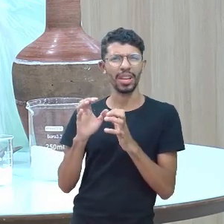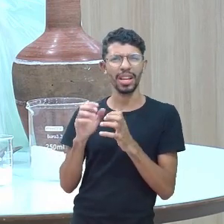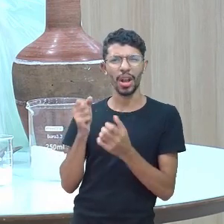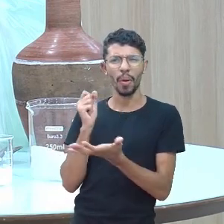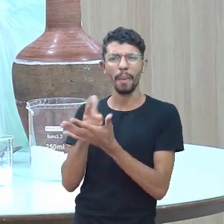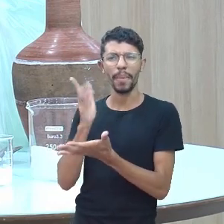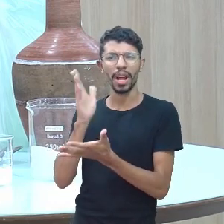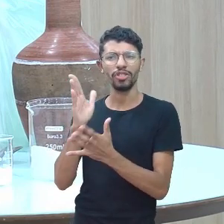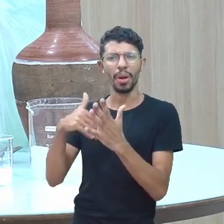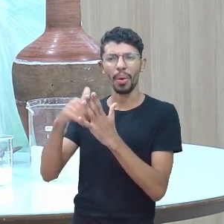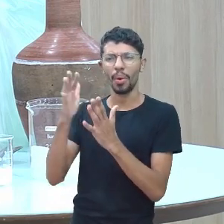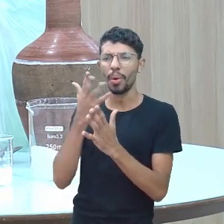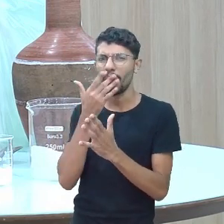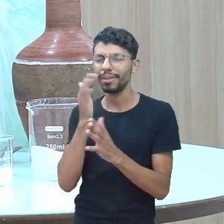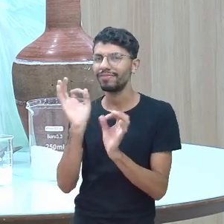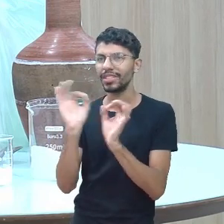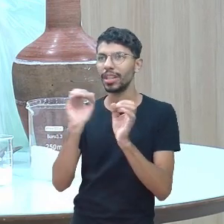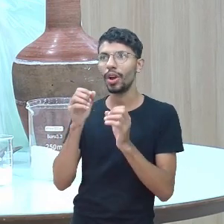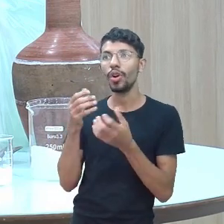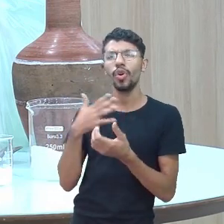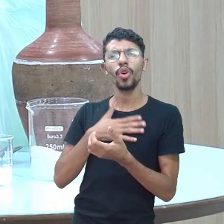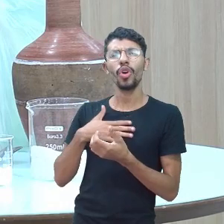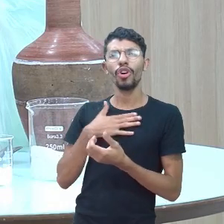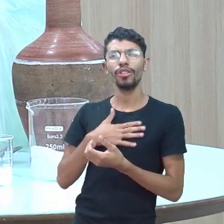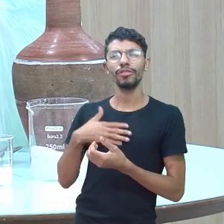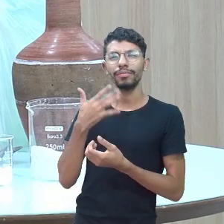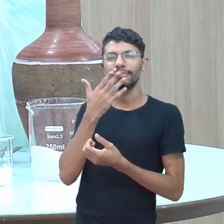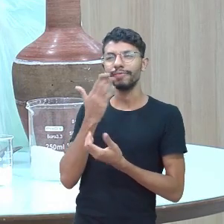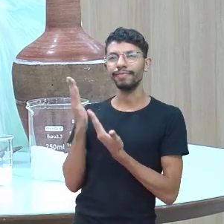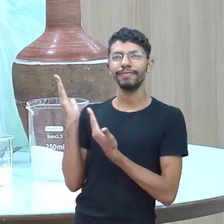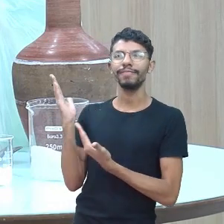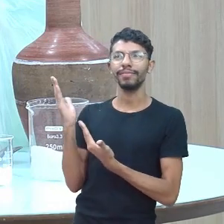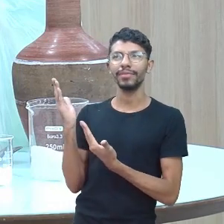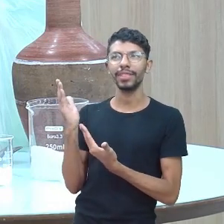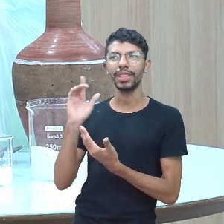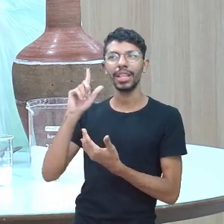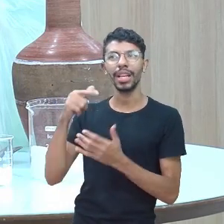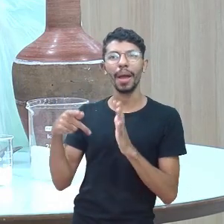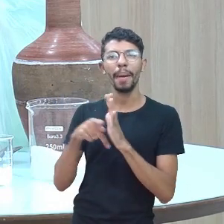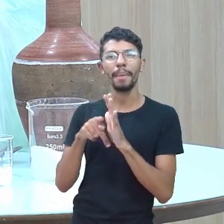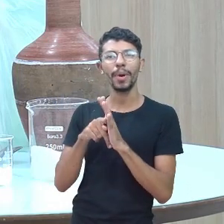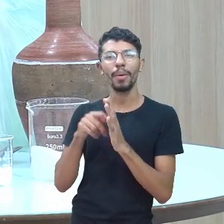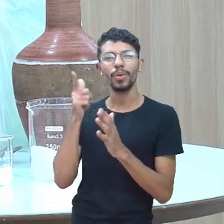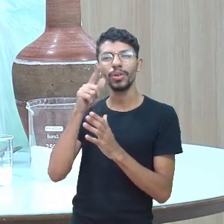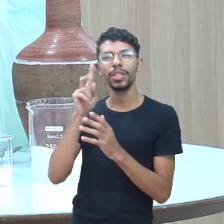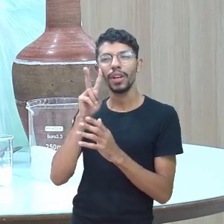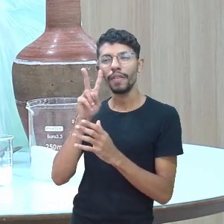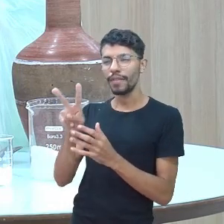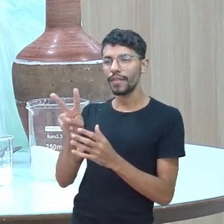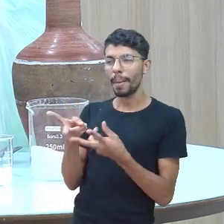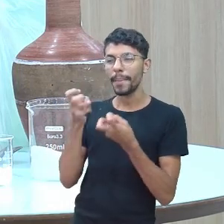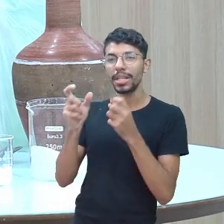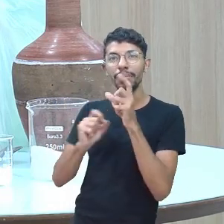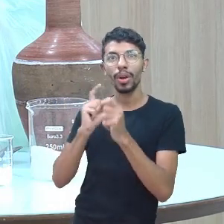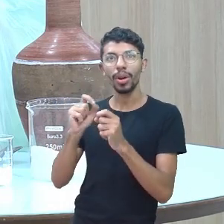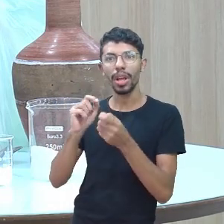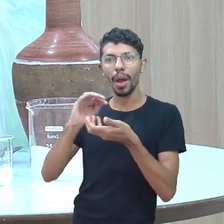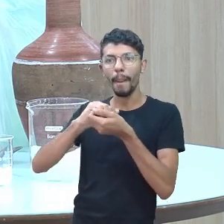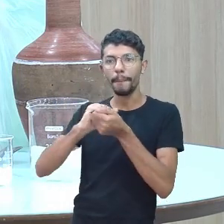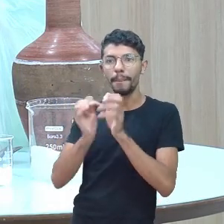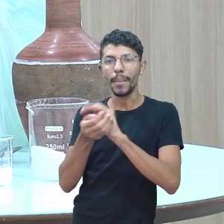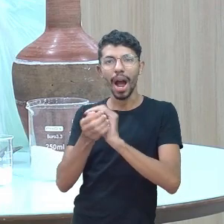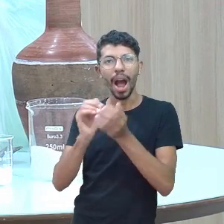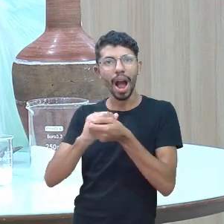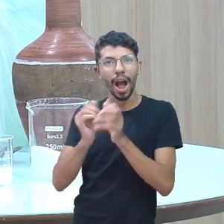assim. Consegui olhar e perceber que foi de uma bola de barro que esse artista conseguiu fazer.